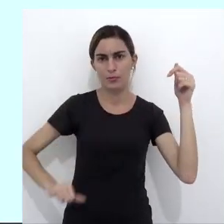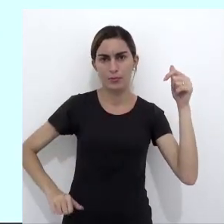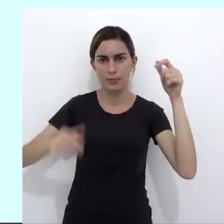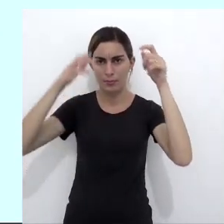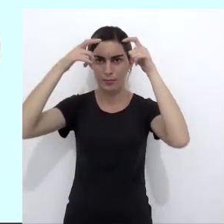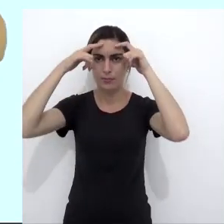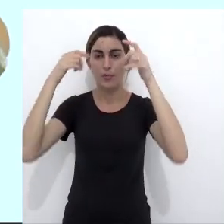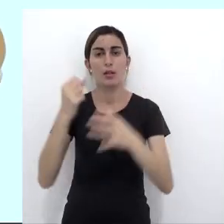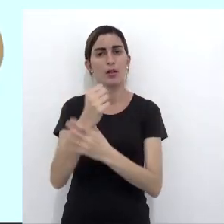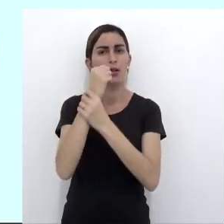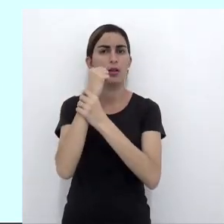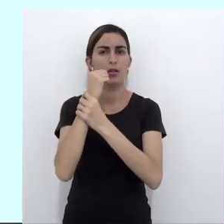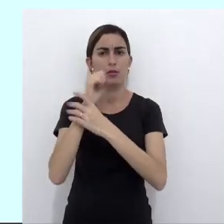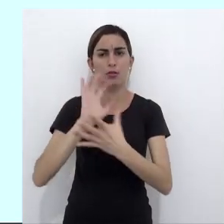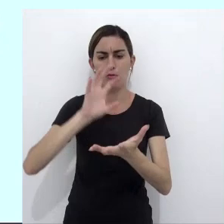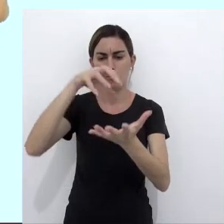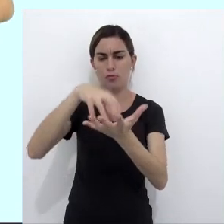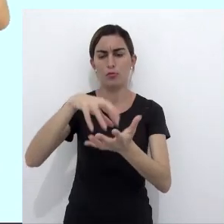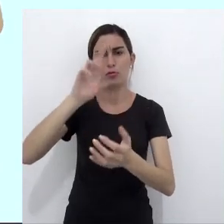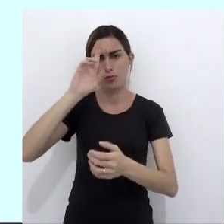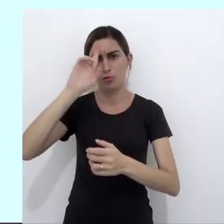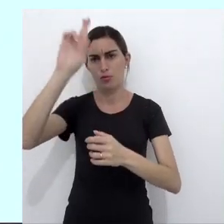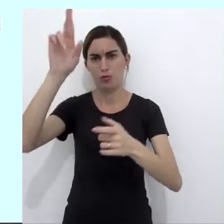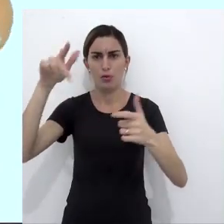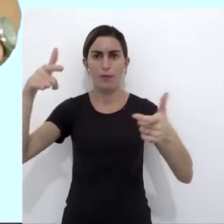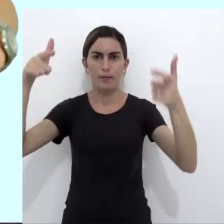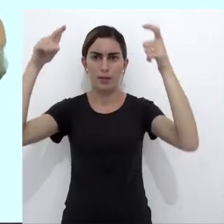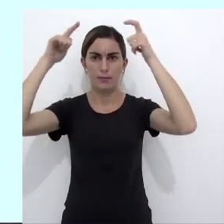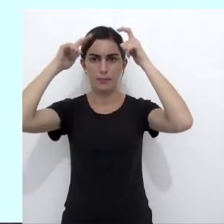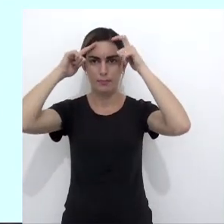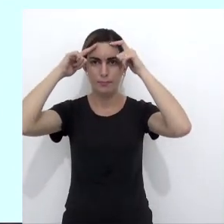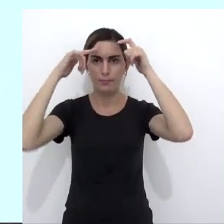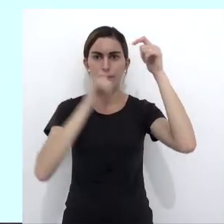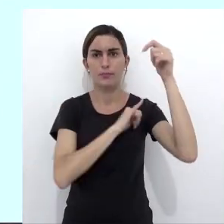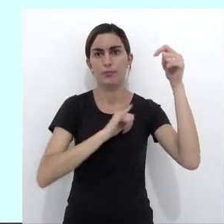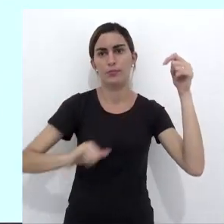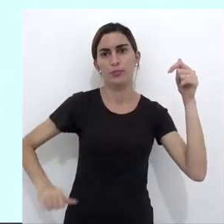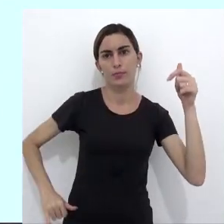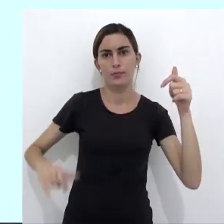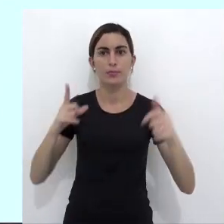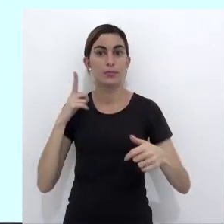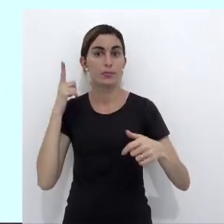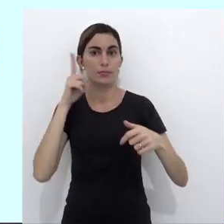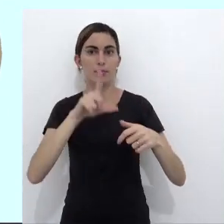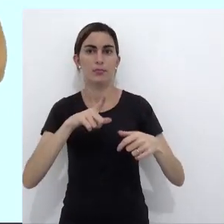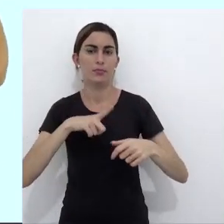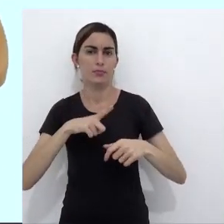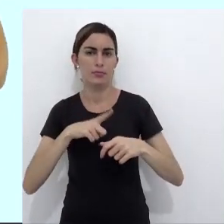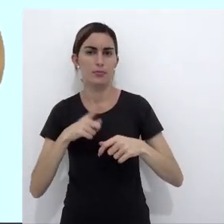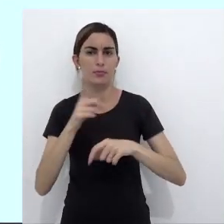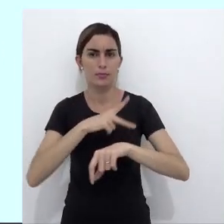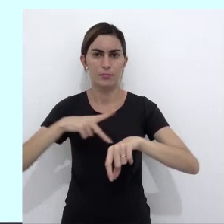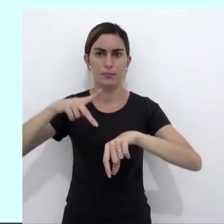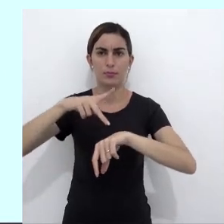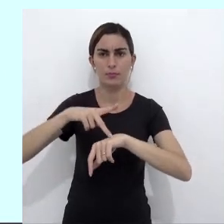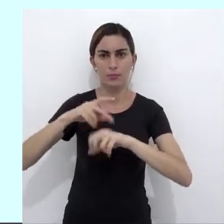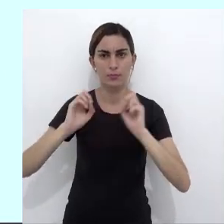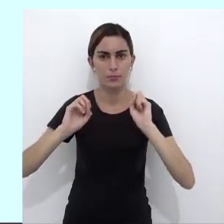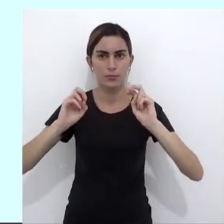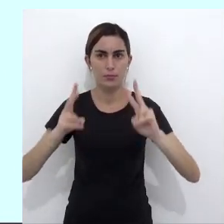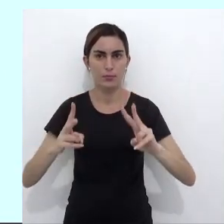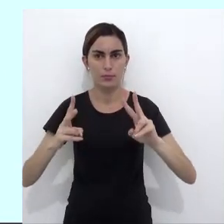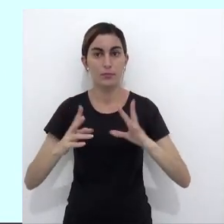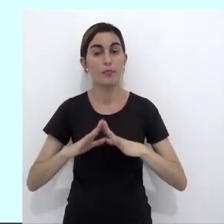isso garantia, na realidade, o centralismo, o poder que o imperador possuía no nosso país.